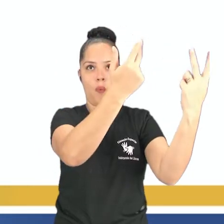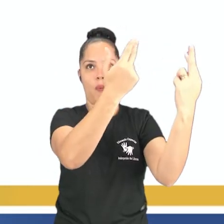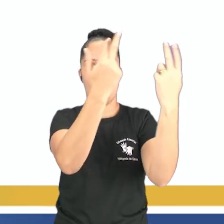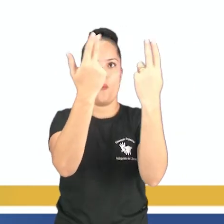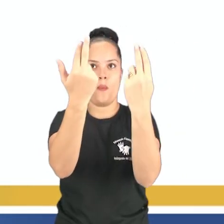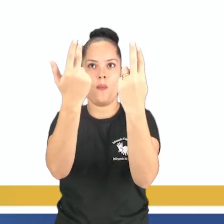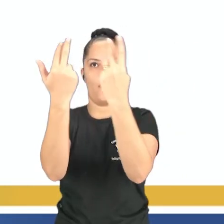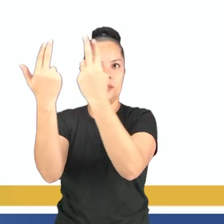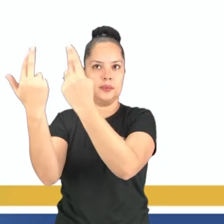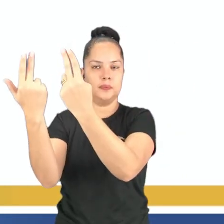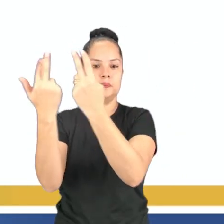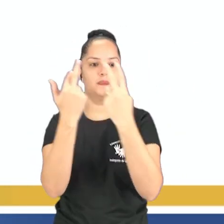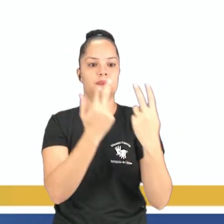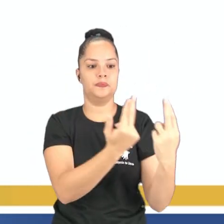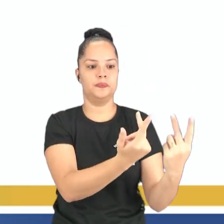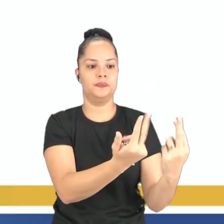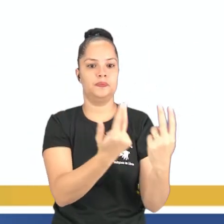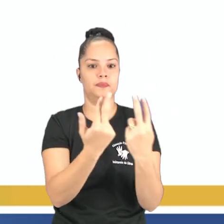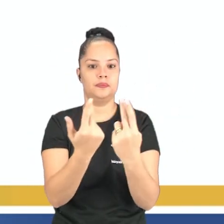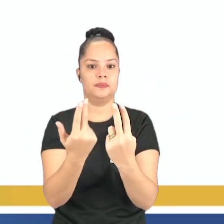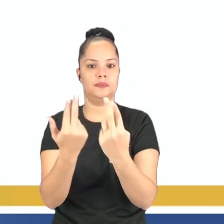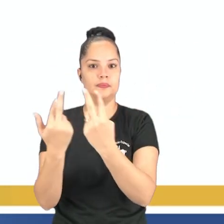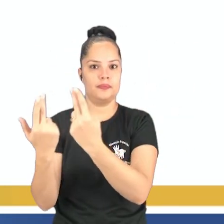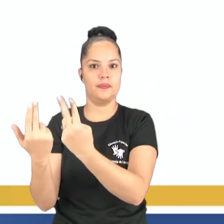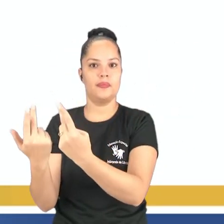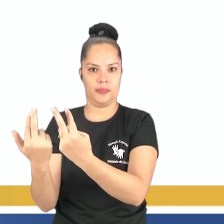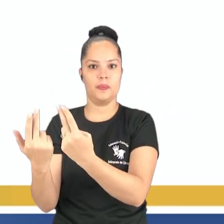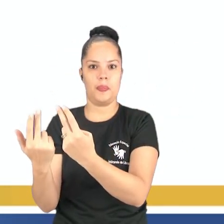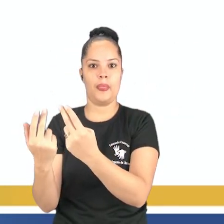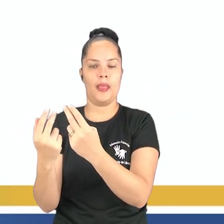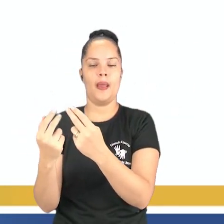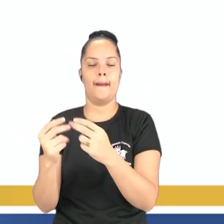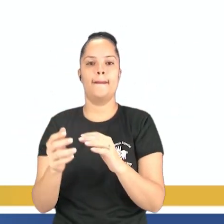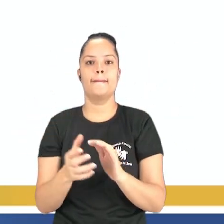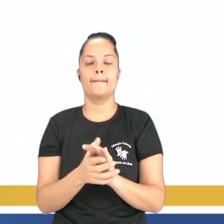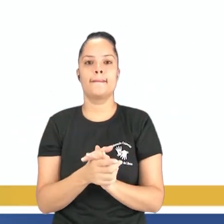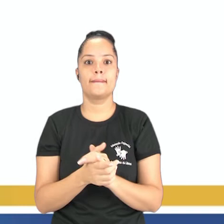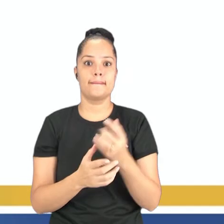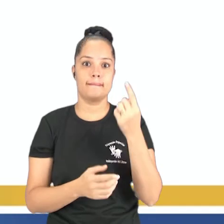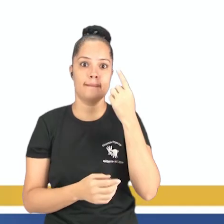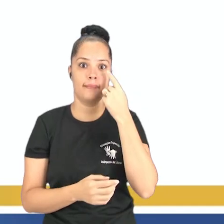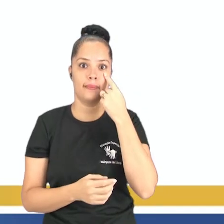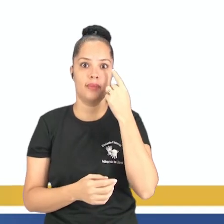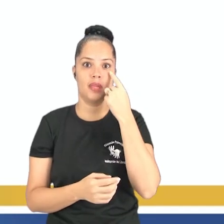cada triângulo aí dessa figura também sobre um efeito de translação.